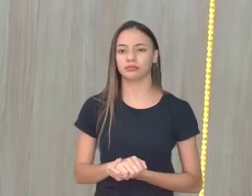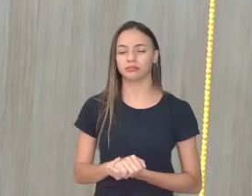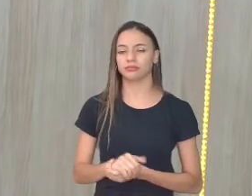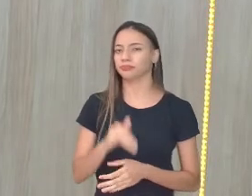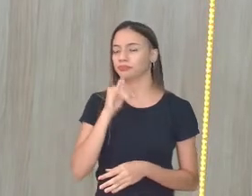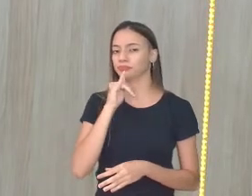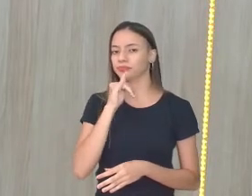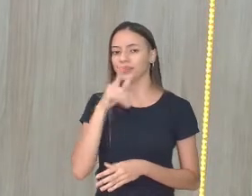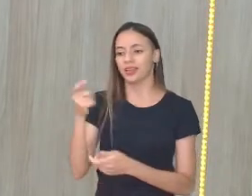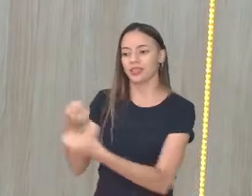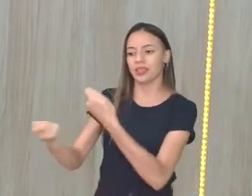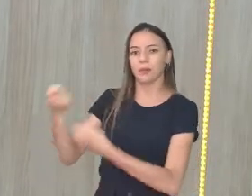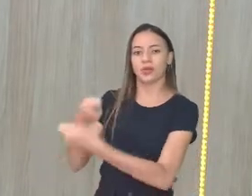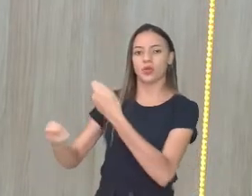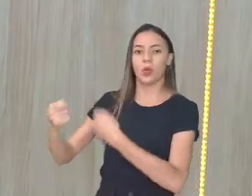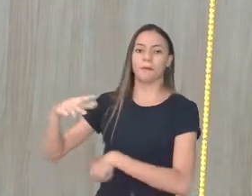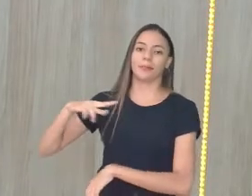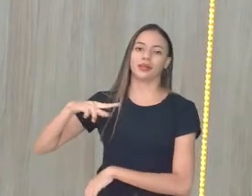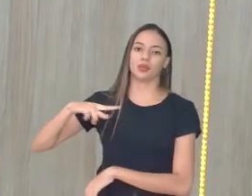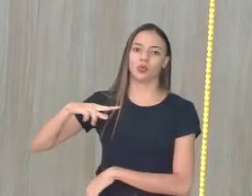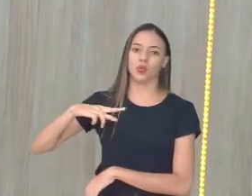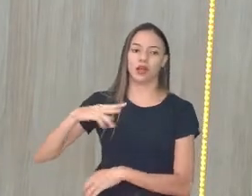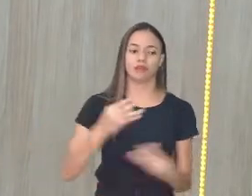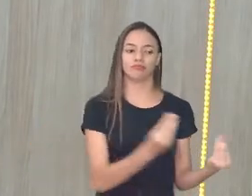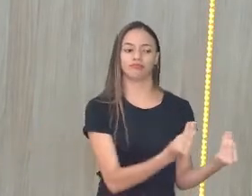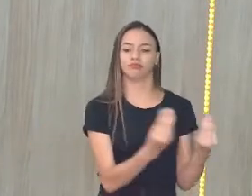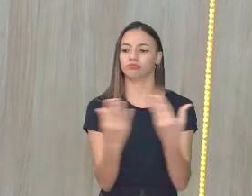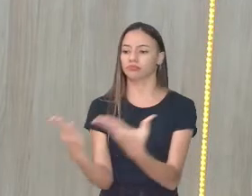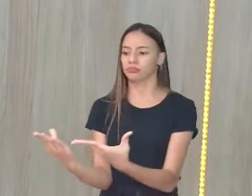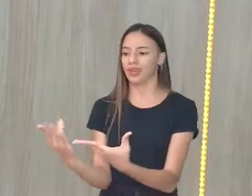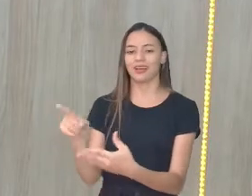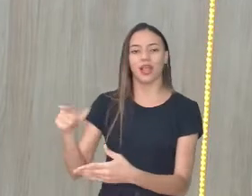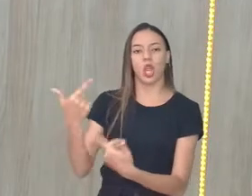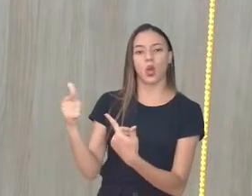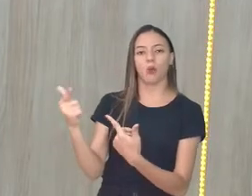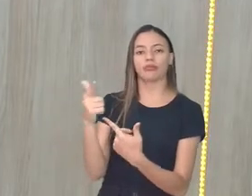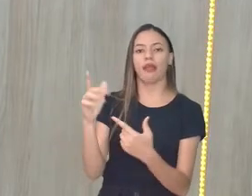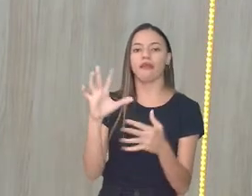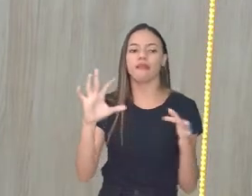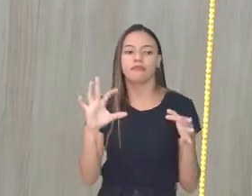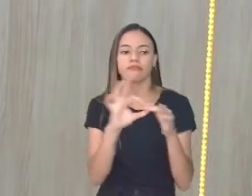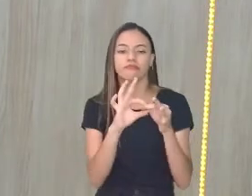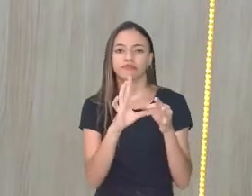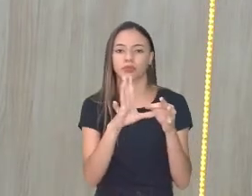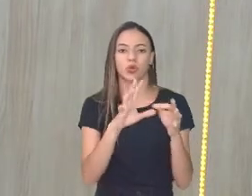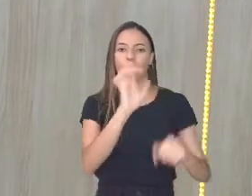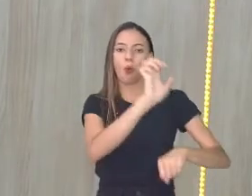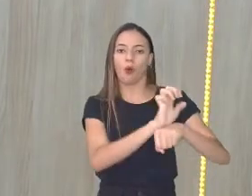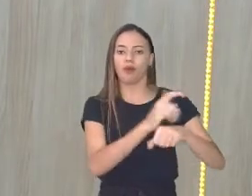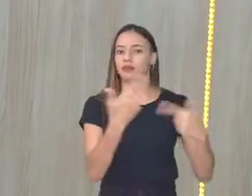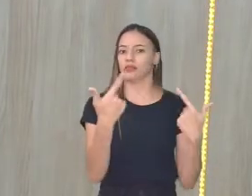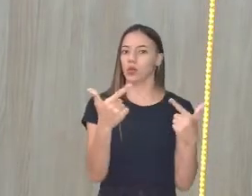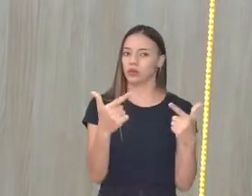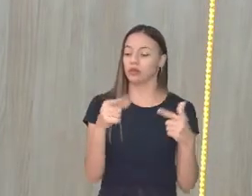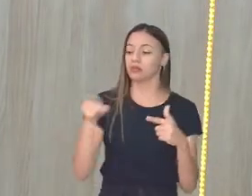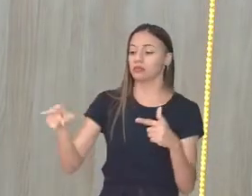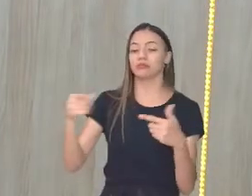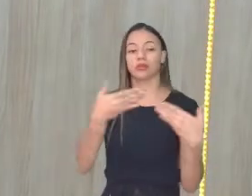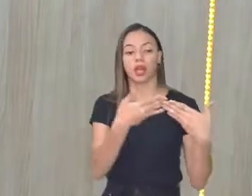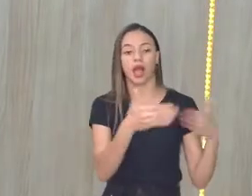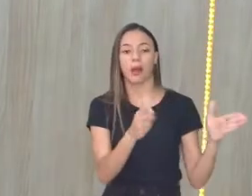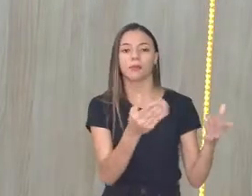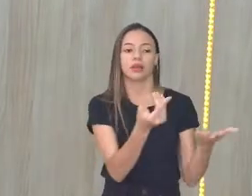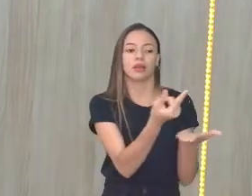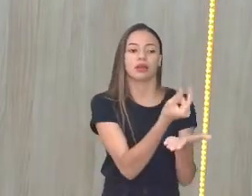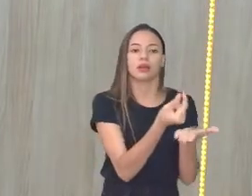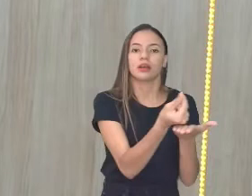digamos assim, administradores particulares, né, não ligados ao Estado. Então ela abre o seu capital, né,